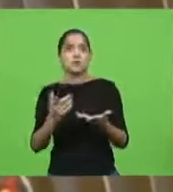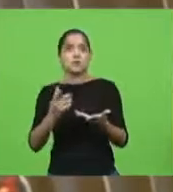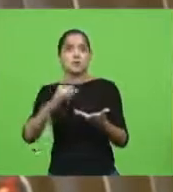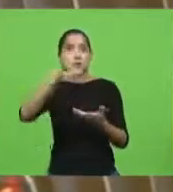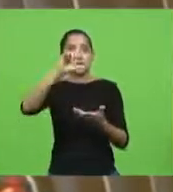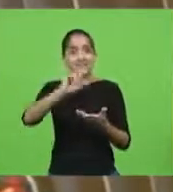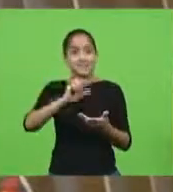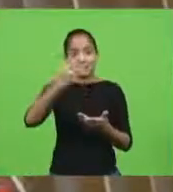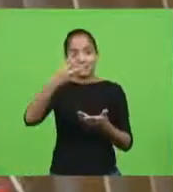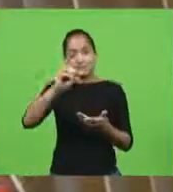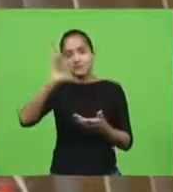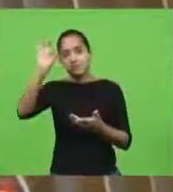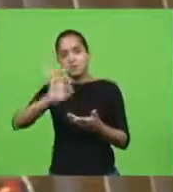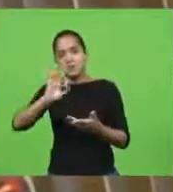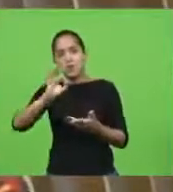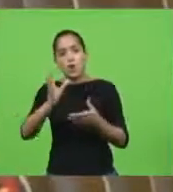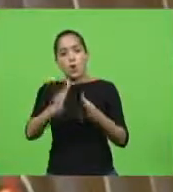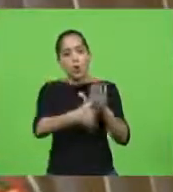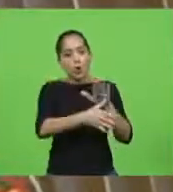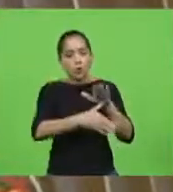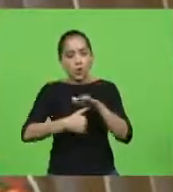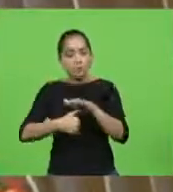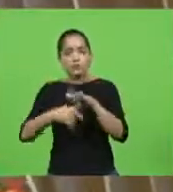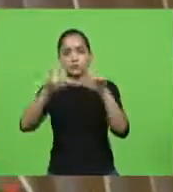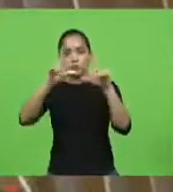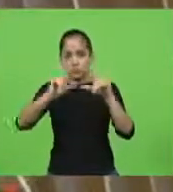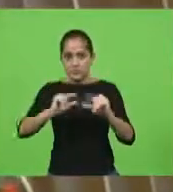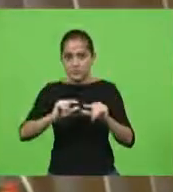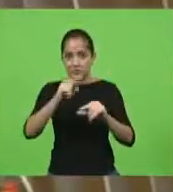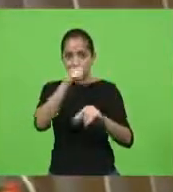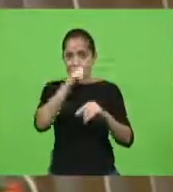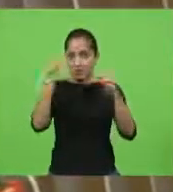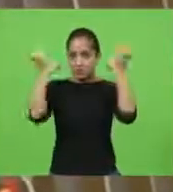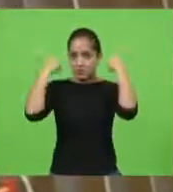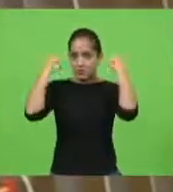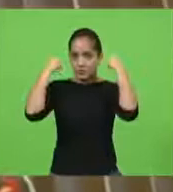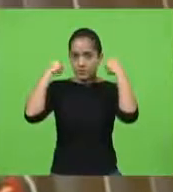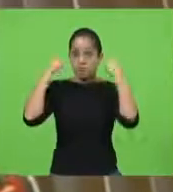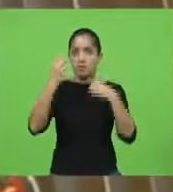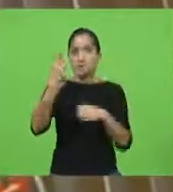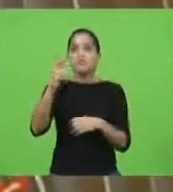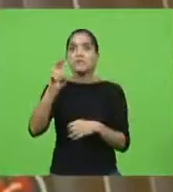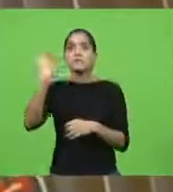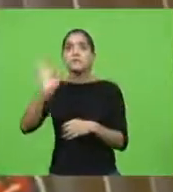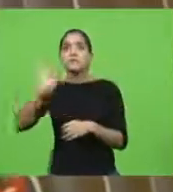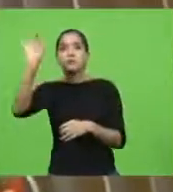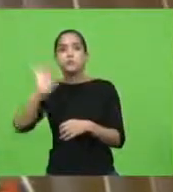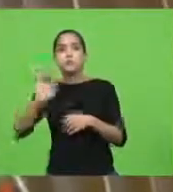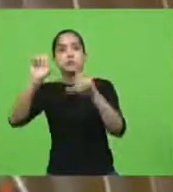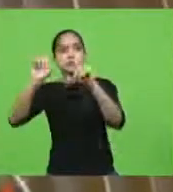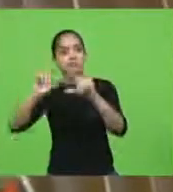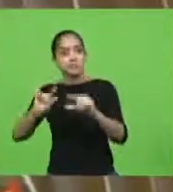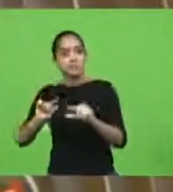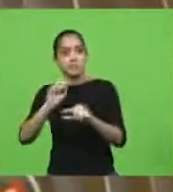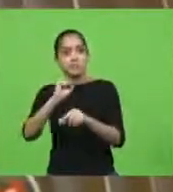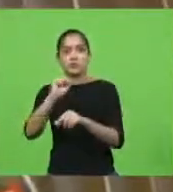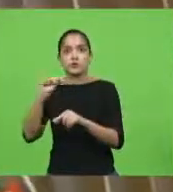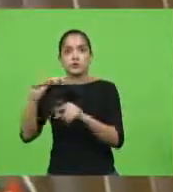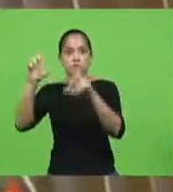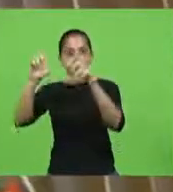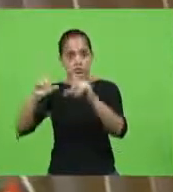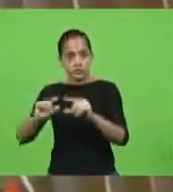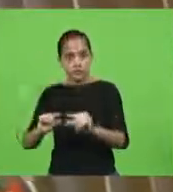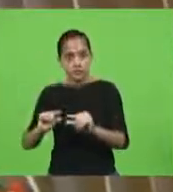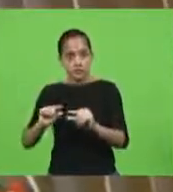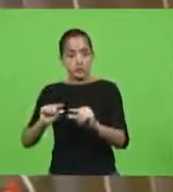30% dos roubos. Em Chapecó, deputado Luciano, nós temos uma queda de 25% dos homicídios. Em São